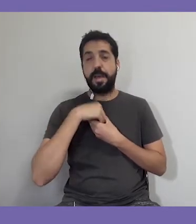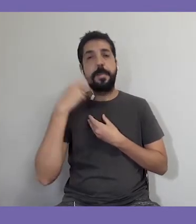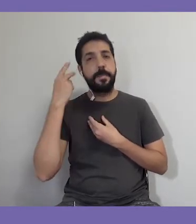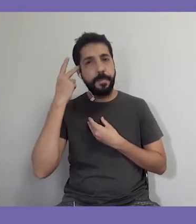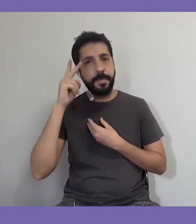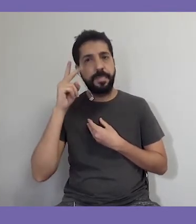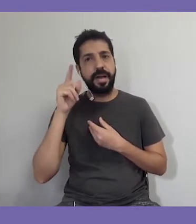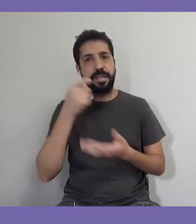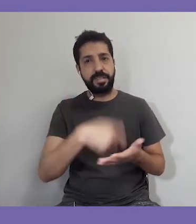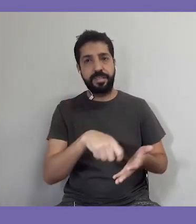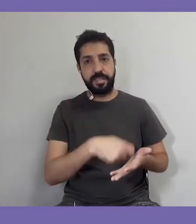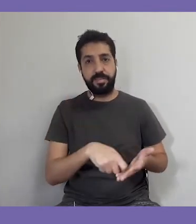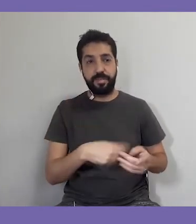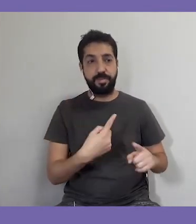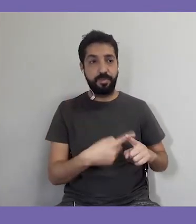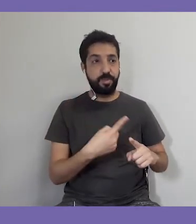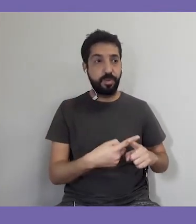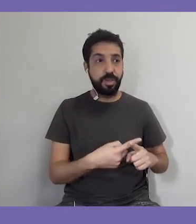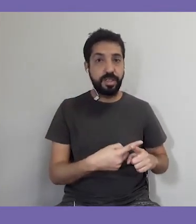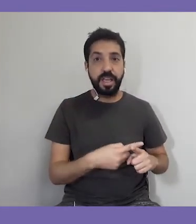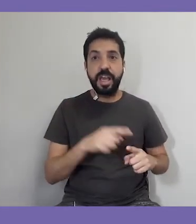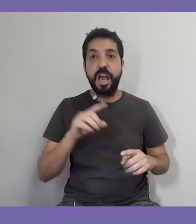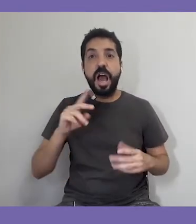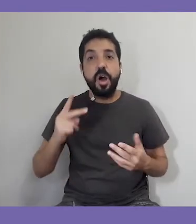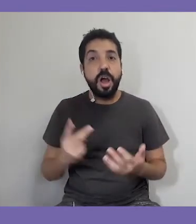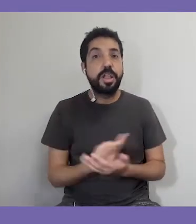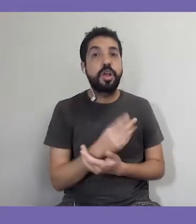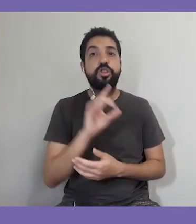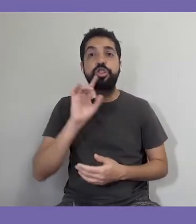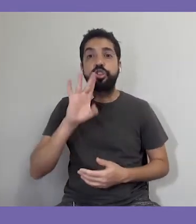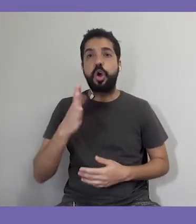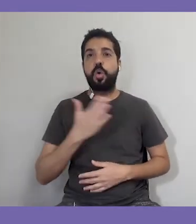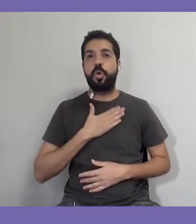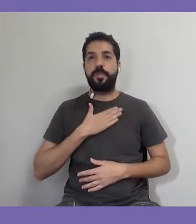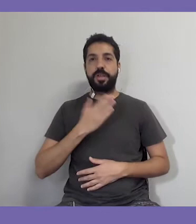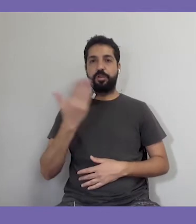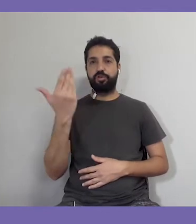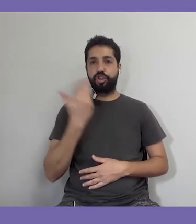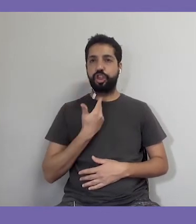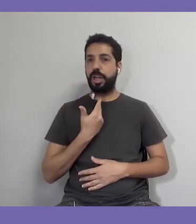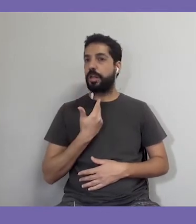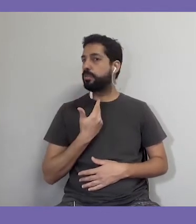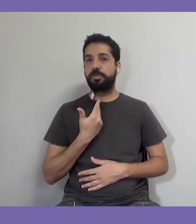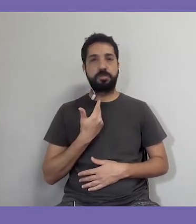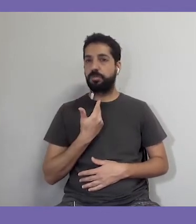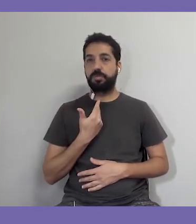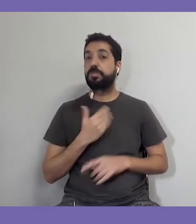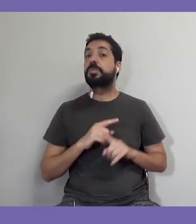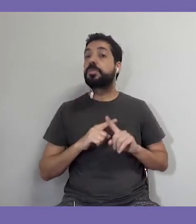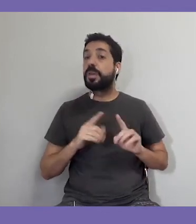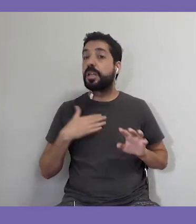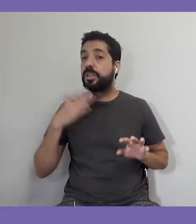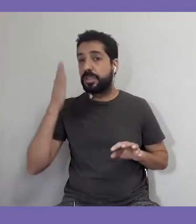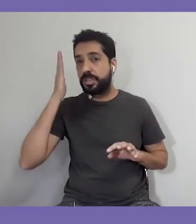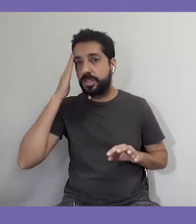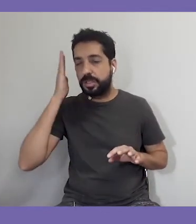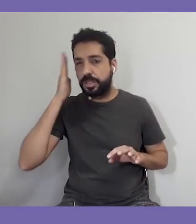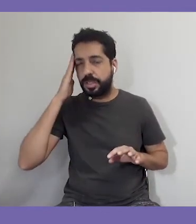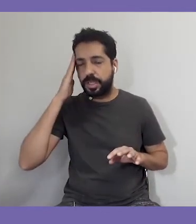porque muitos desses relatos não aconteceram comigo diretamente. Mas a gente sabe